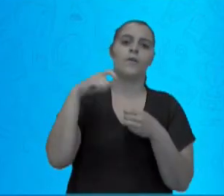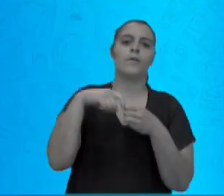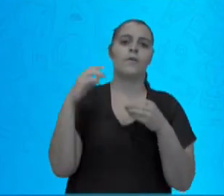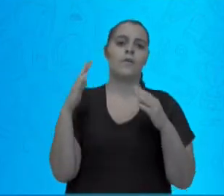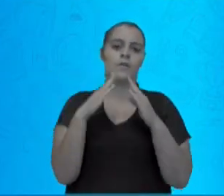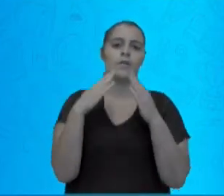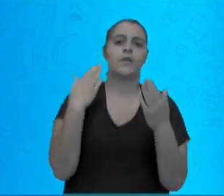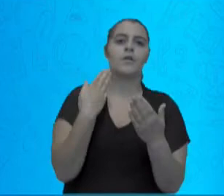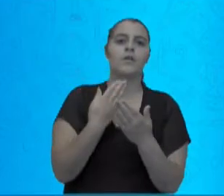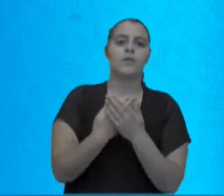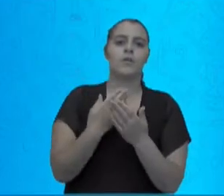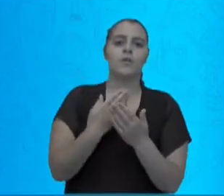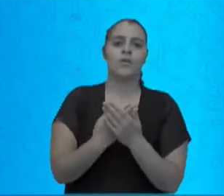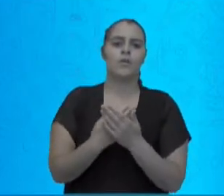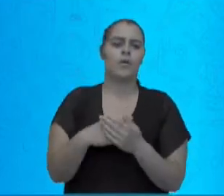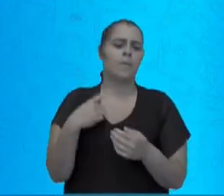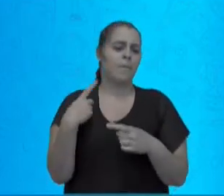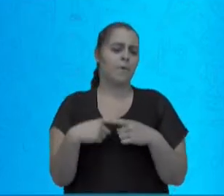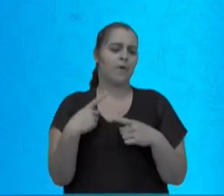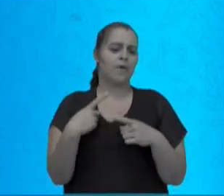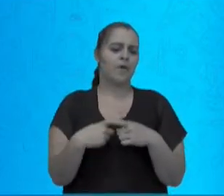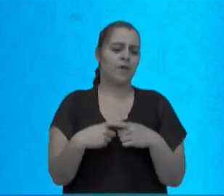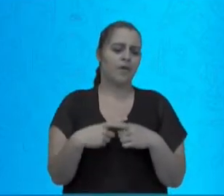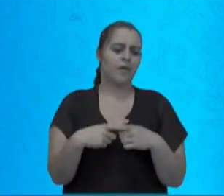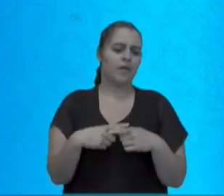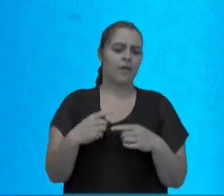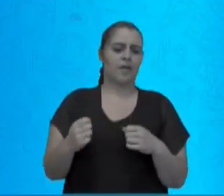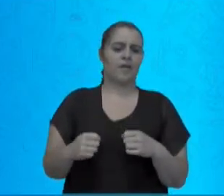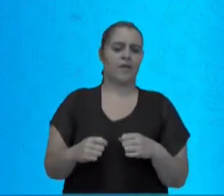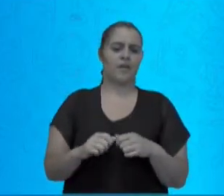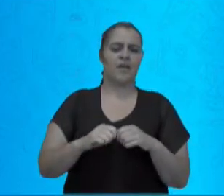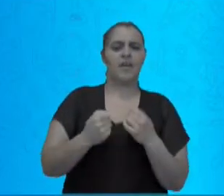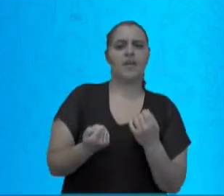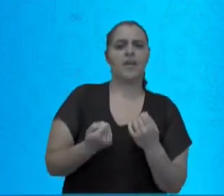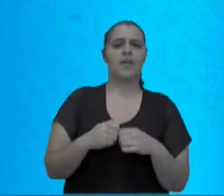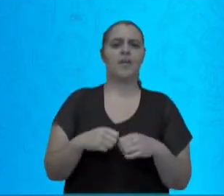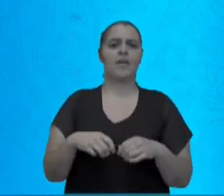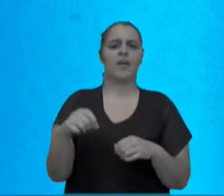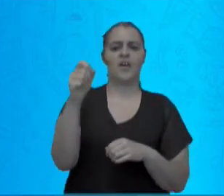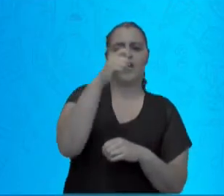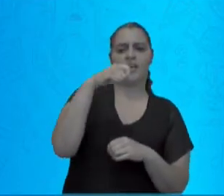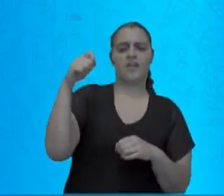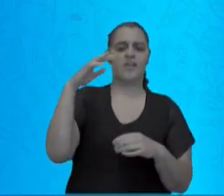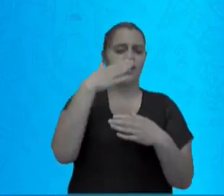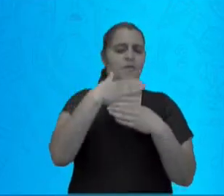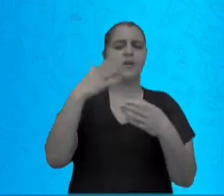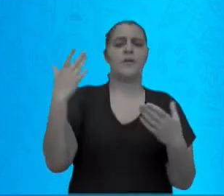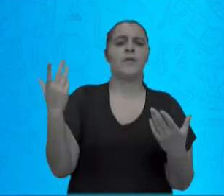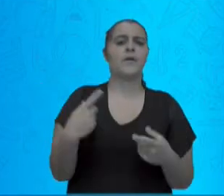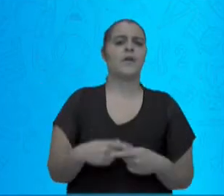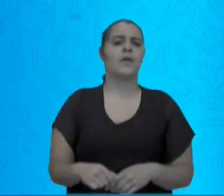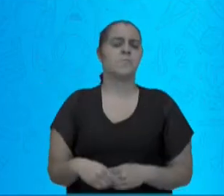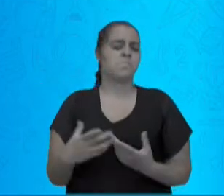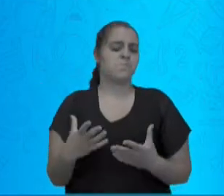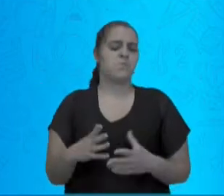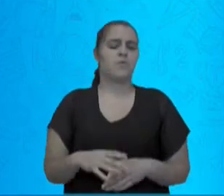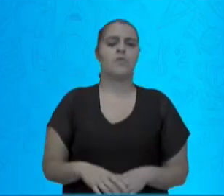a parede da escola? Ele é um bem público, ele é meu, me pertence. Para que eu vou